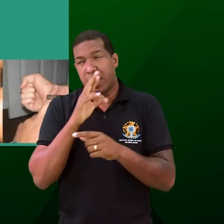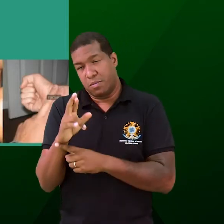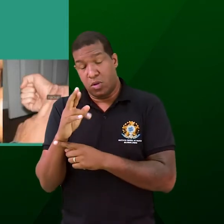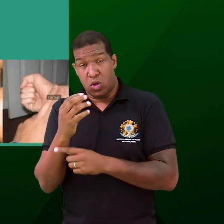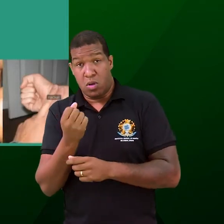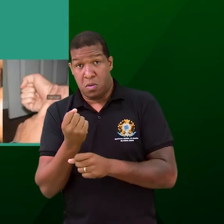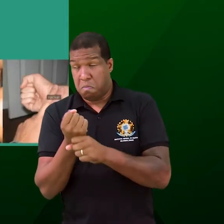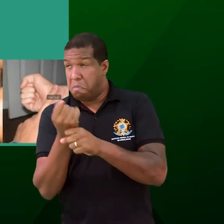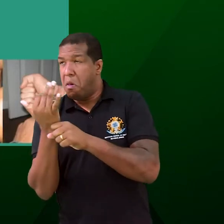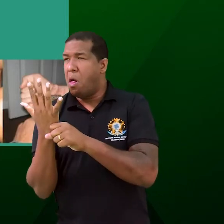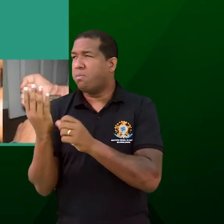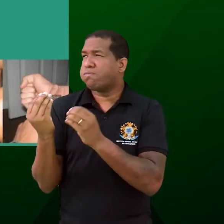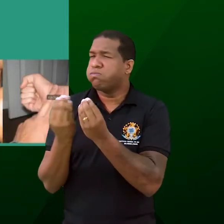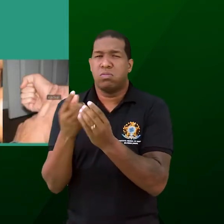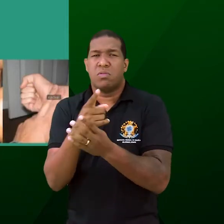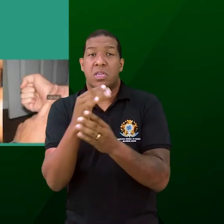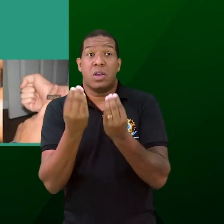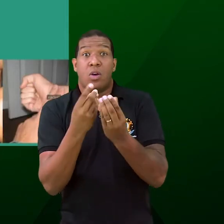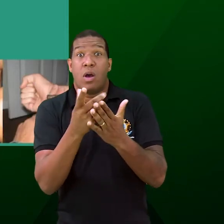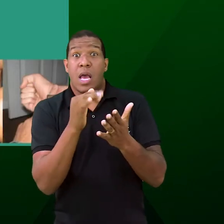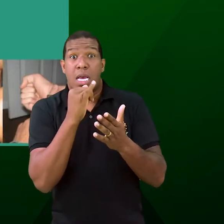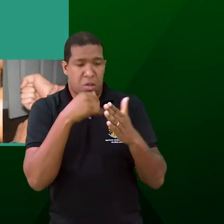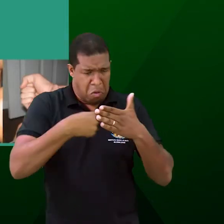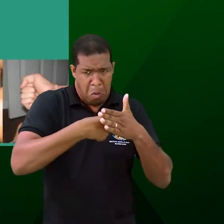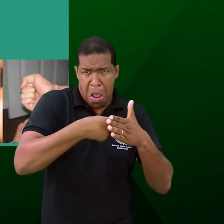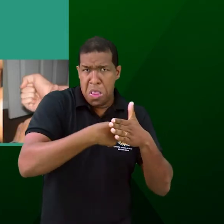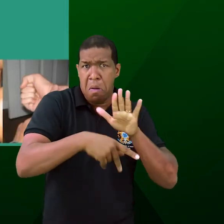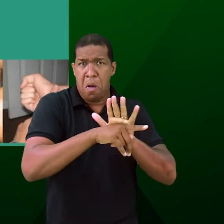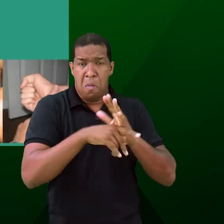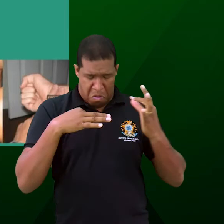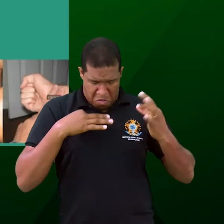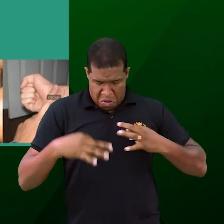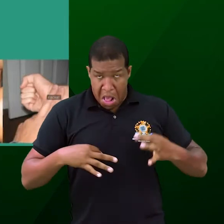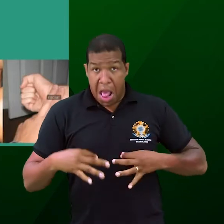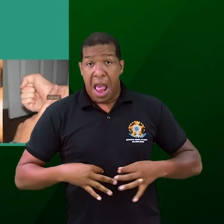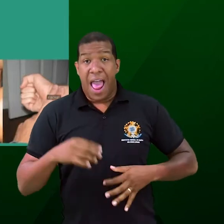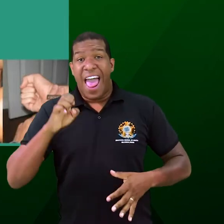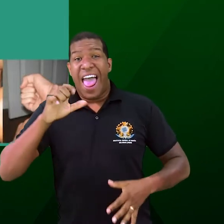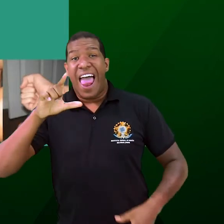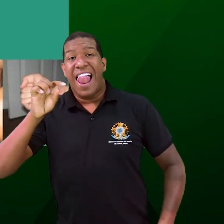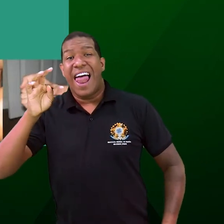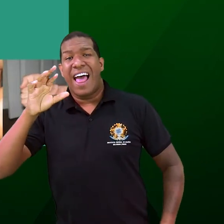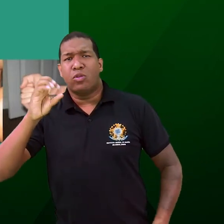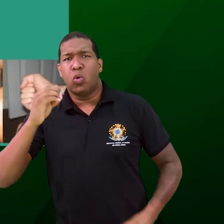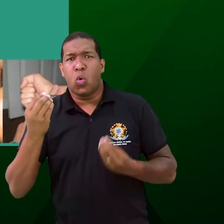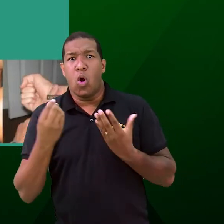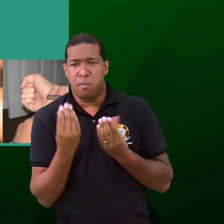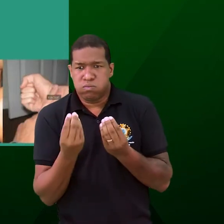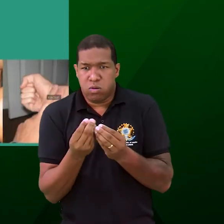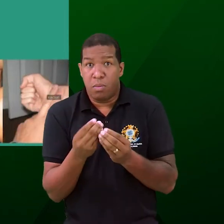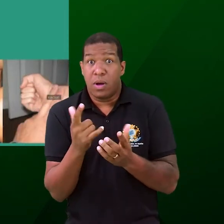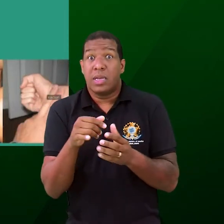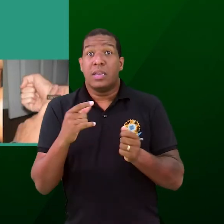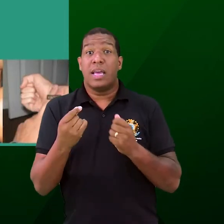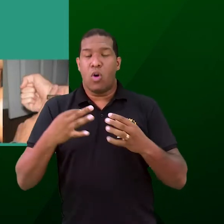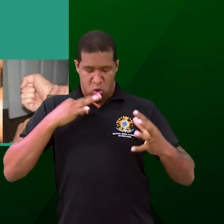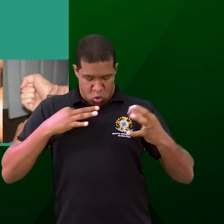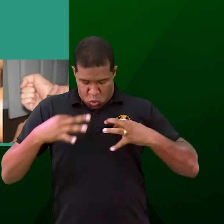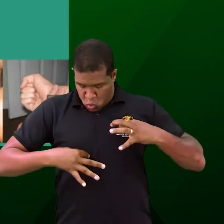a especificidade do treinamento aeróbico, mas também não com distâncias tão grandes assim como é a da maratona. Né?